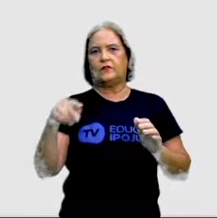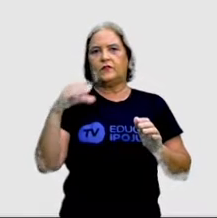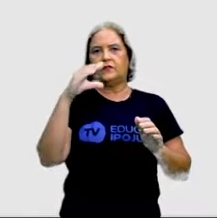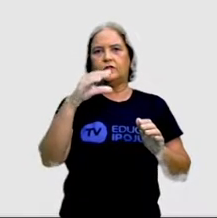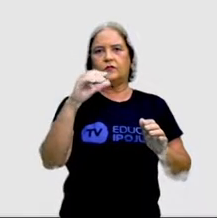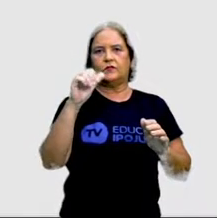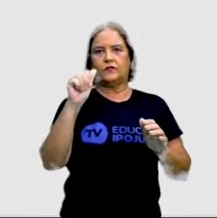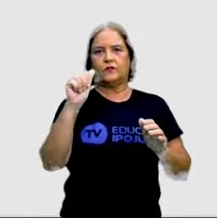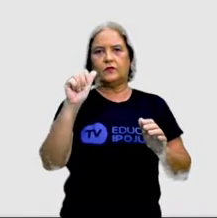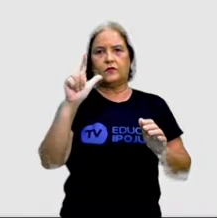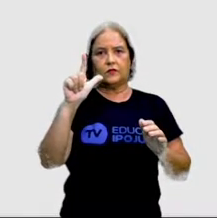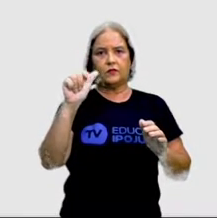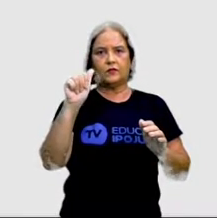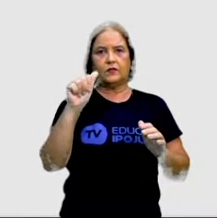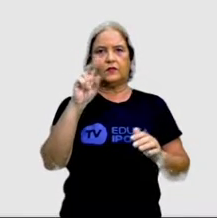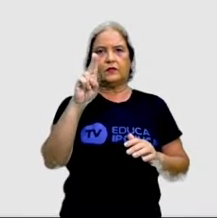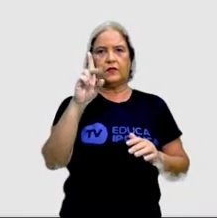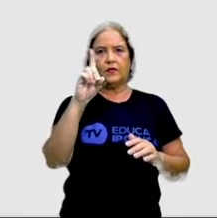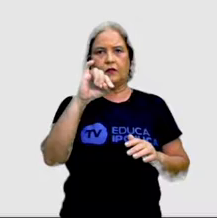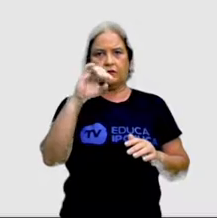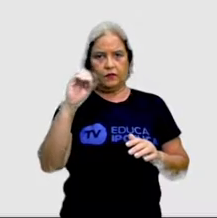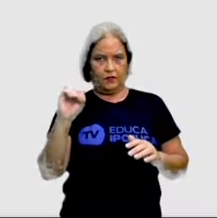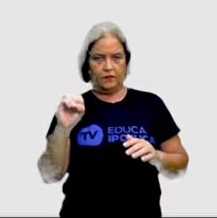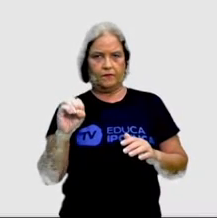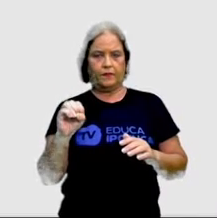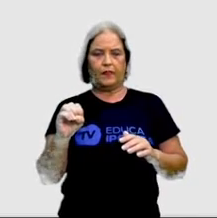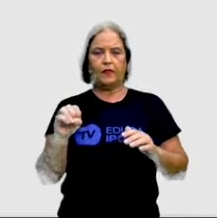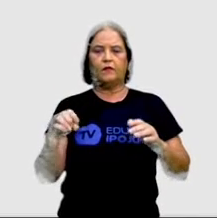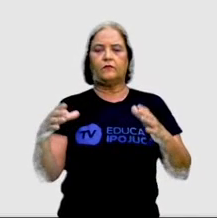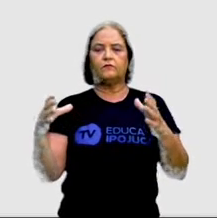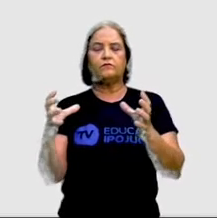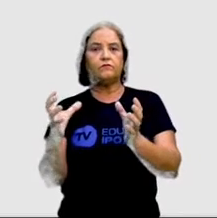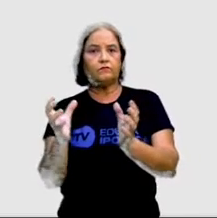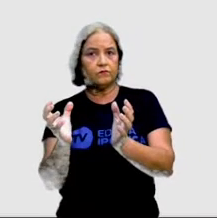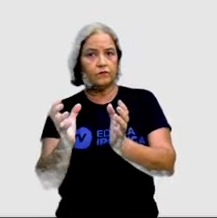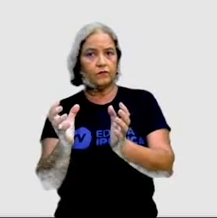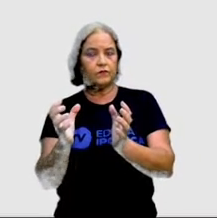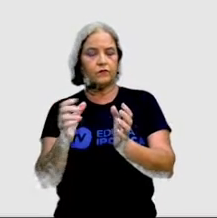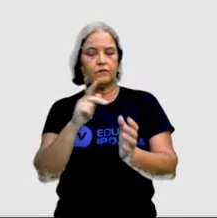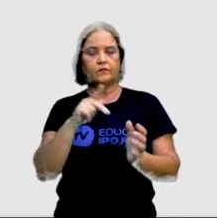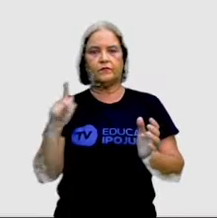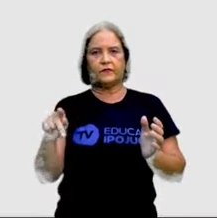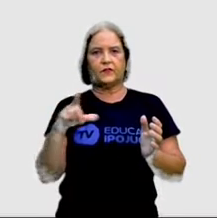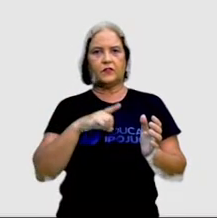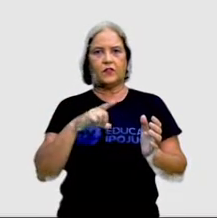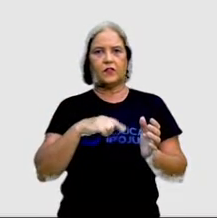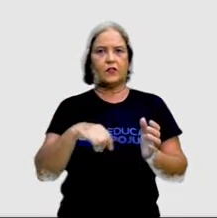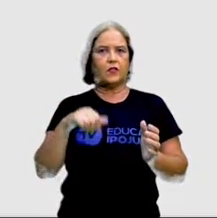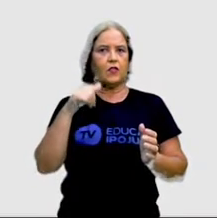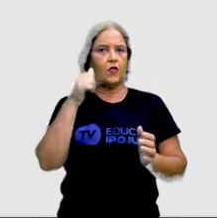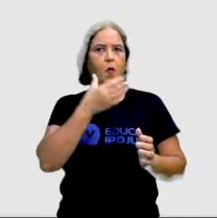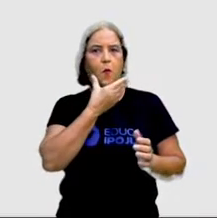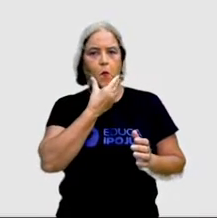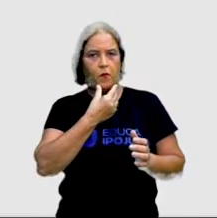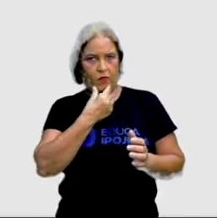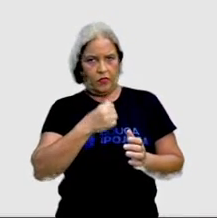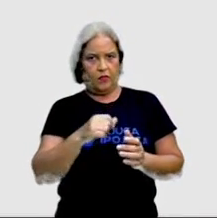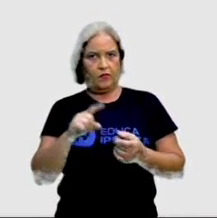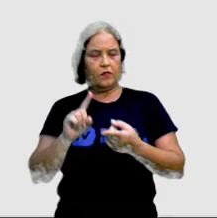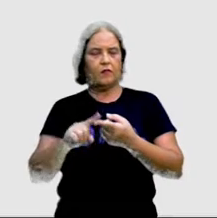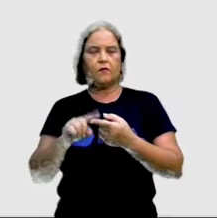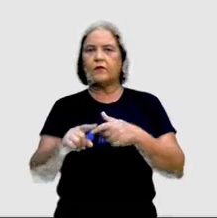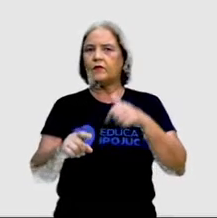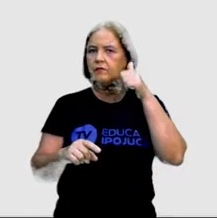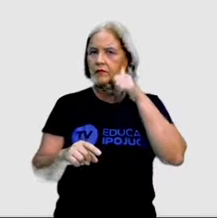professora chamada Cláudia então a turma da professora Cláudia ela tem meninos e também